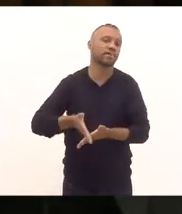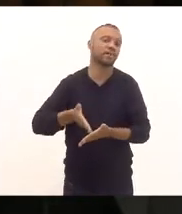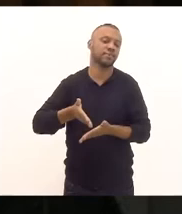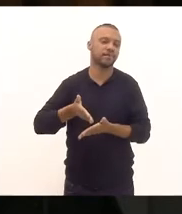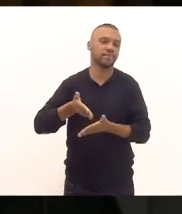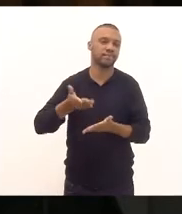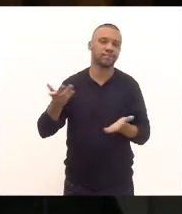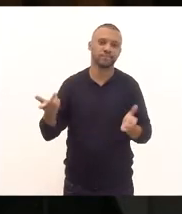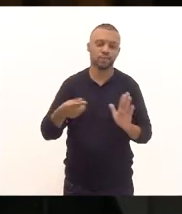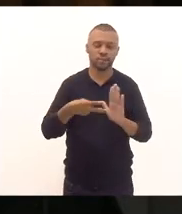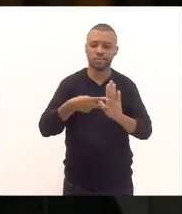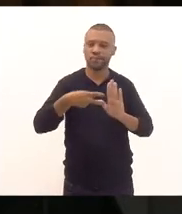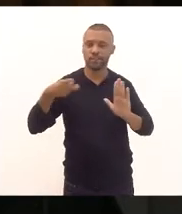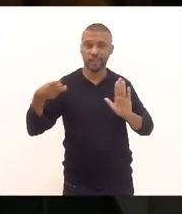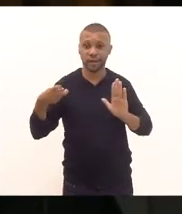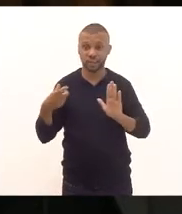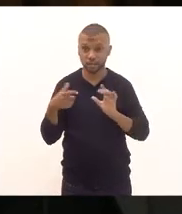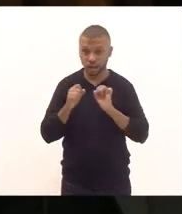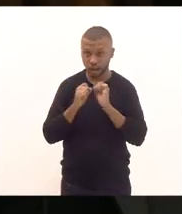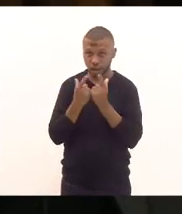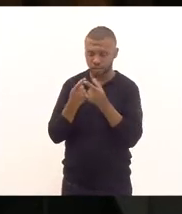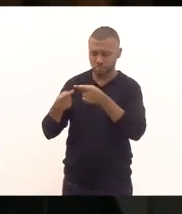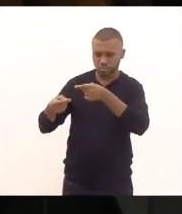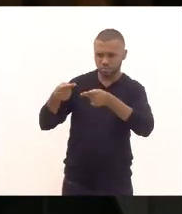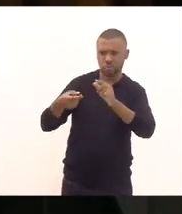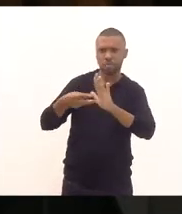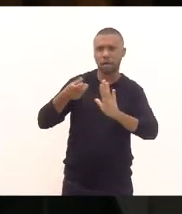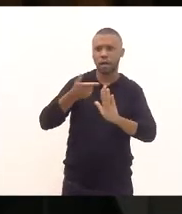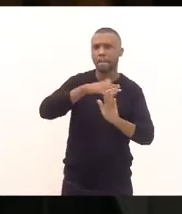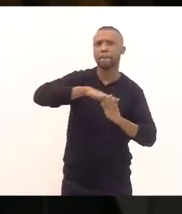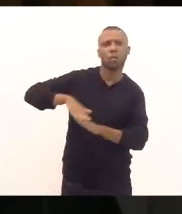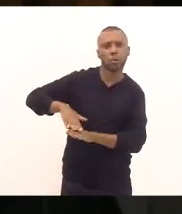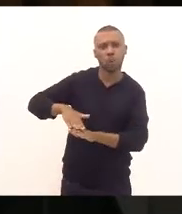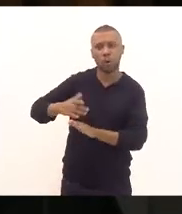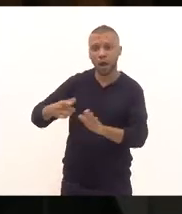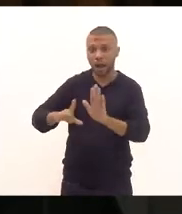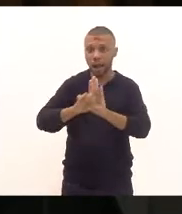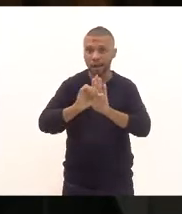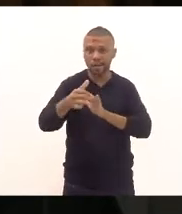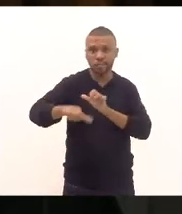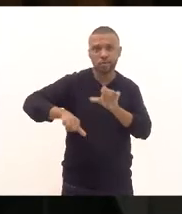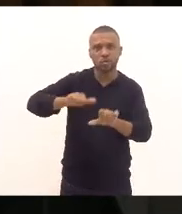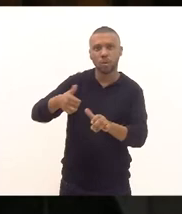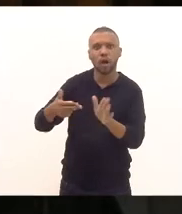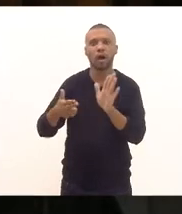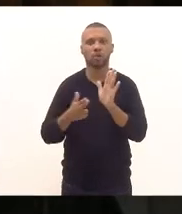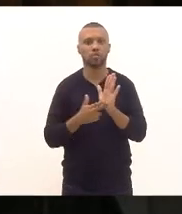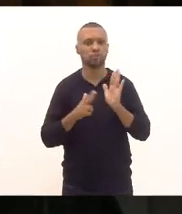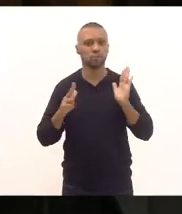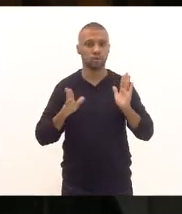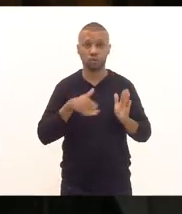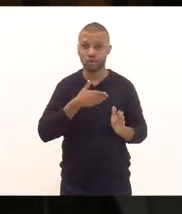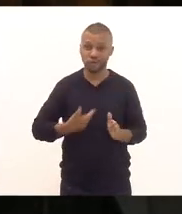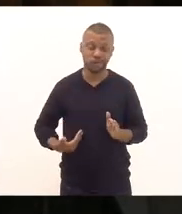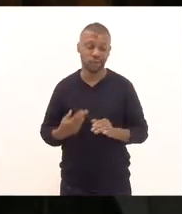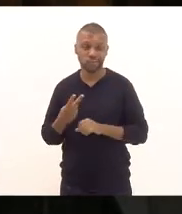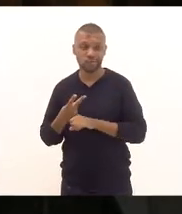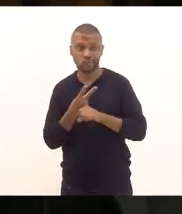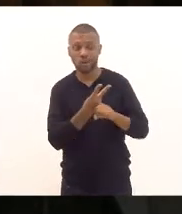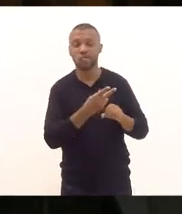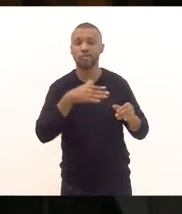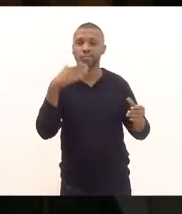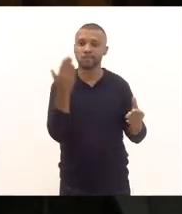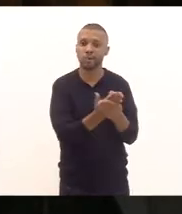vetado alerj derrubou o veto virou Lei e o governo de então foi a justiça e